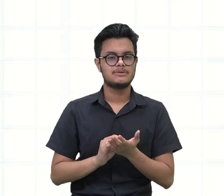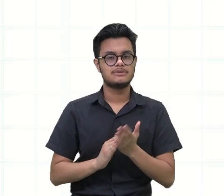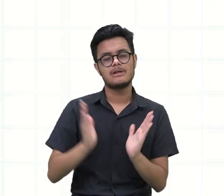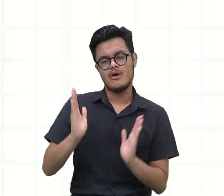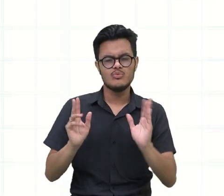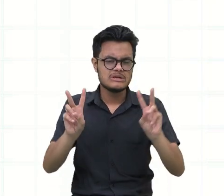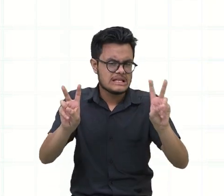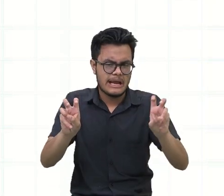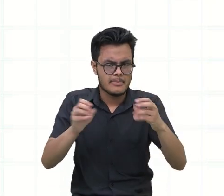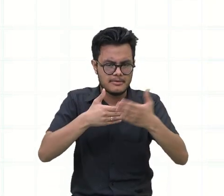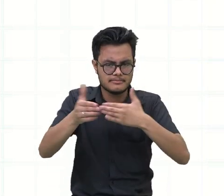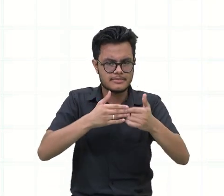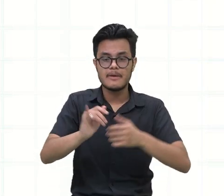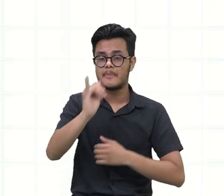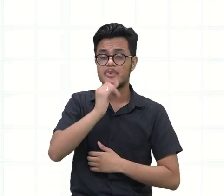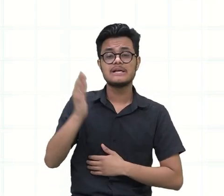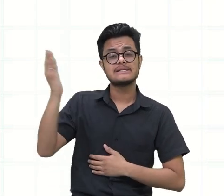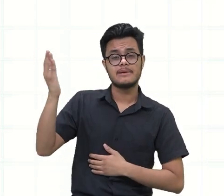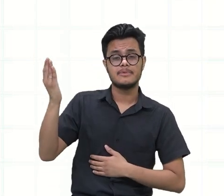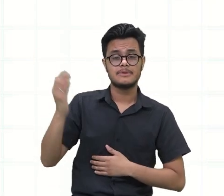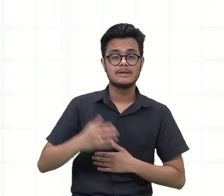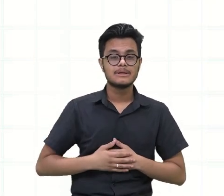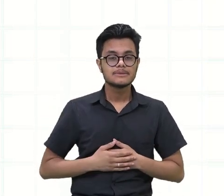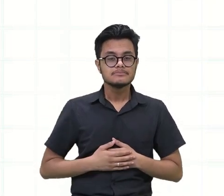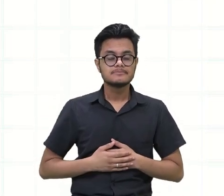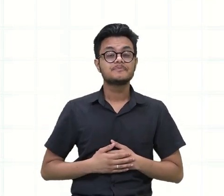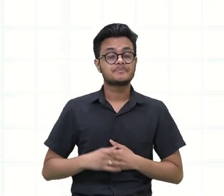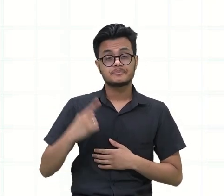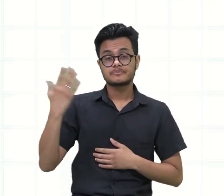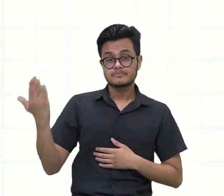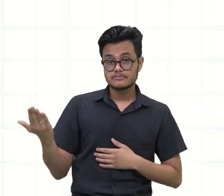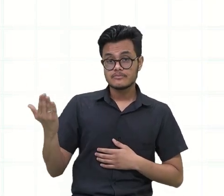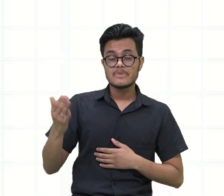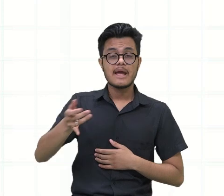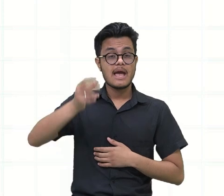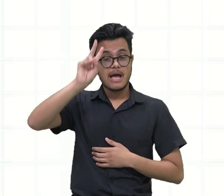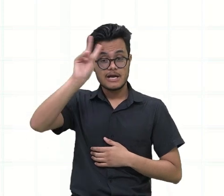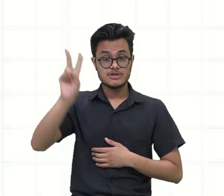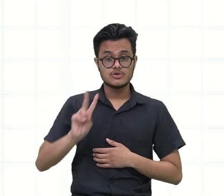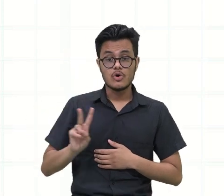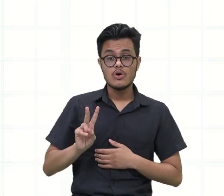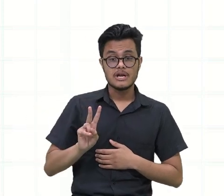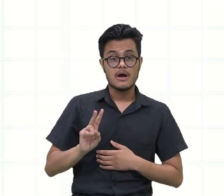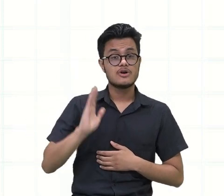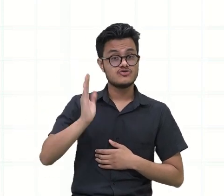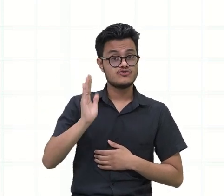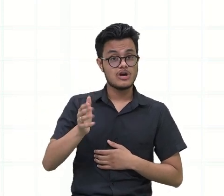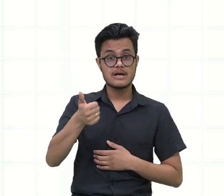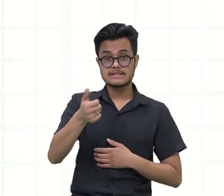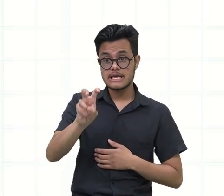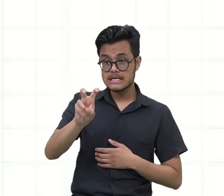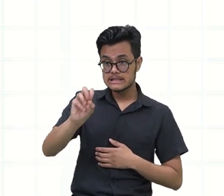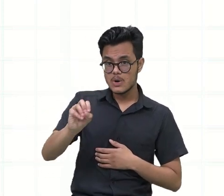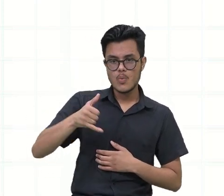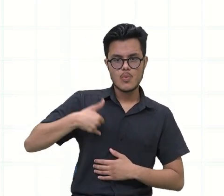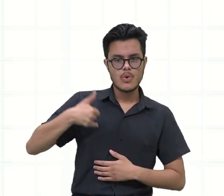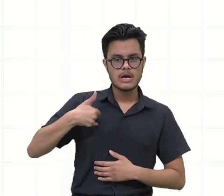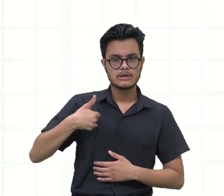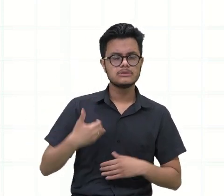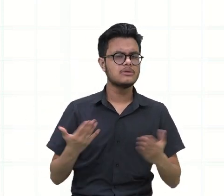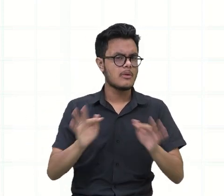os exemplos. Olha, Alice no País das Maravilhas completa 150 anos. Então, observe aqui que eu tenho uma